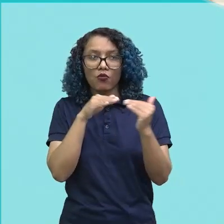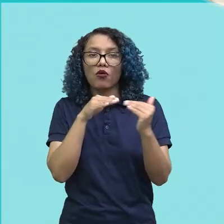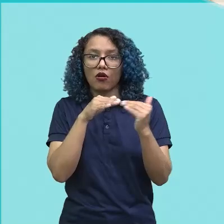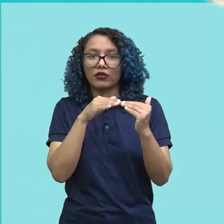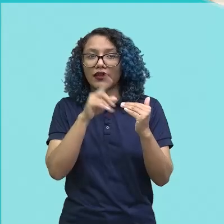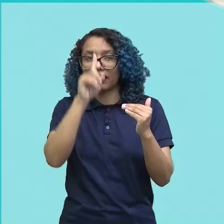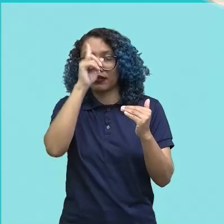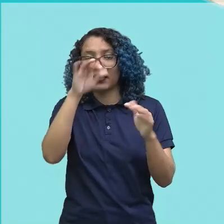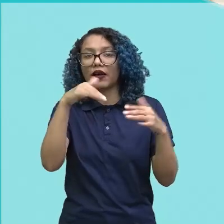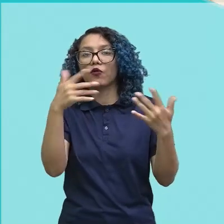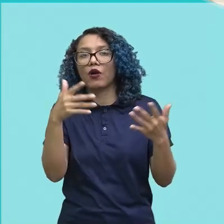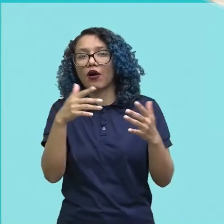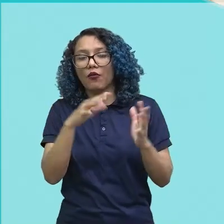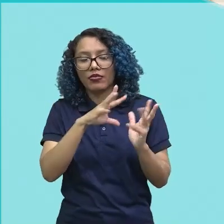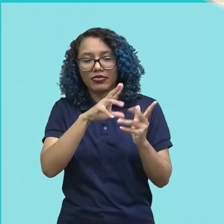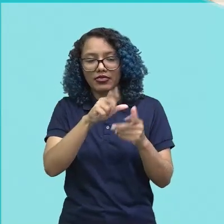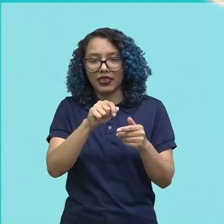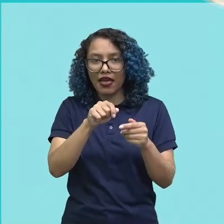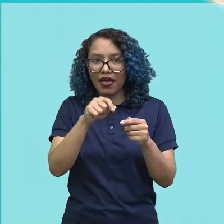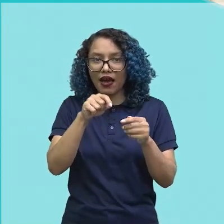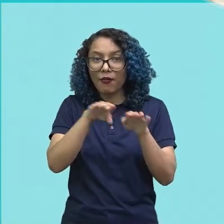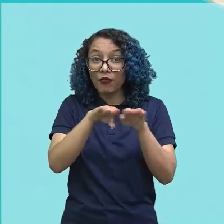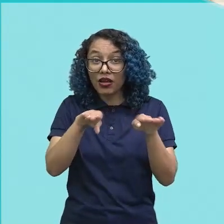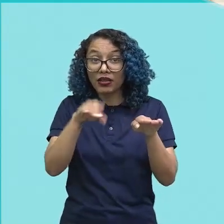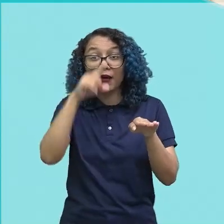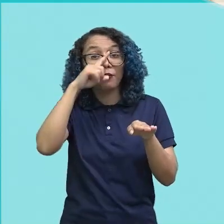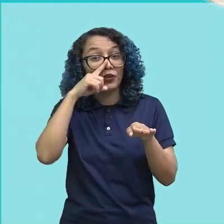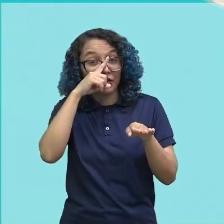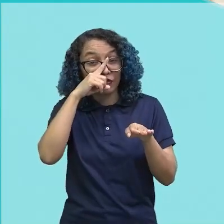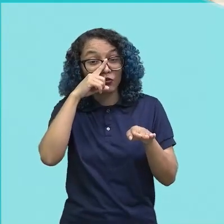ideia de que dizer que a Terra é